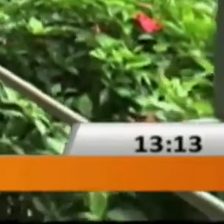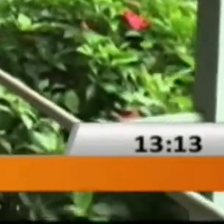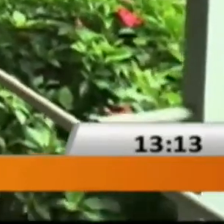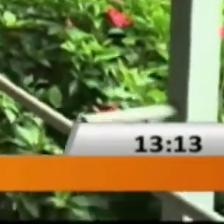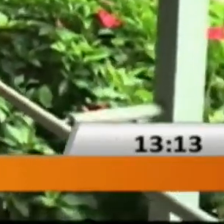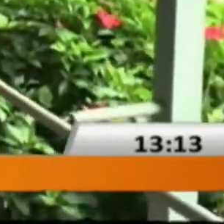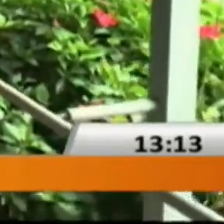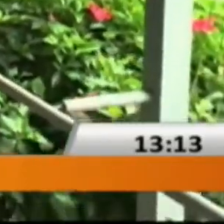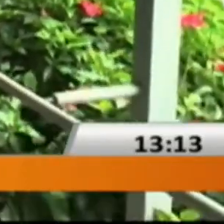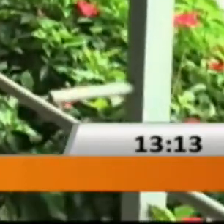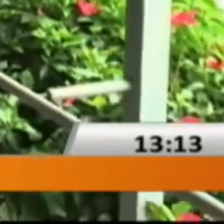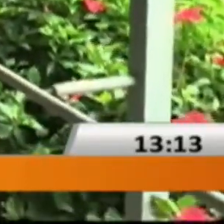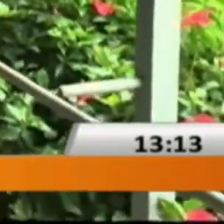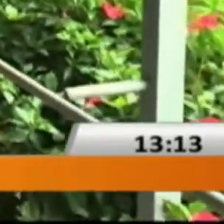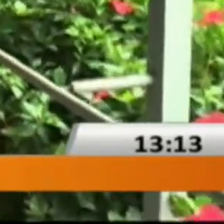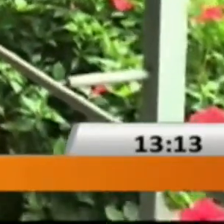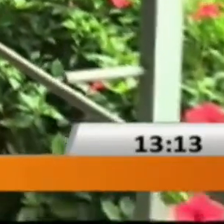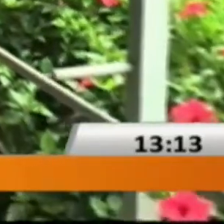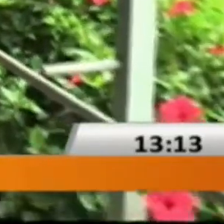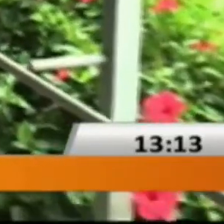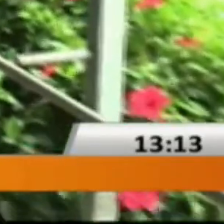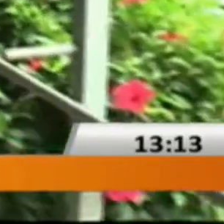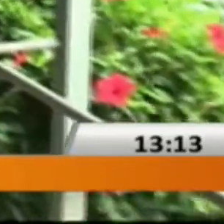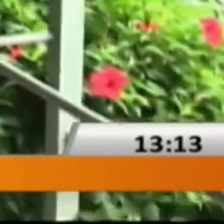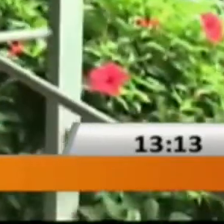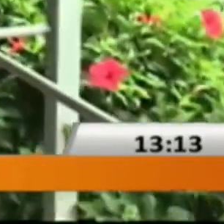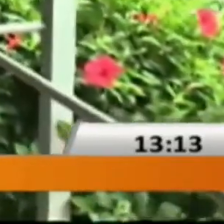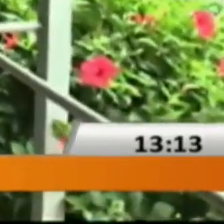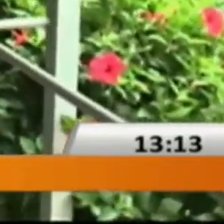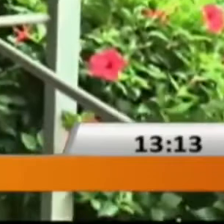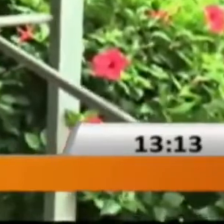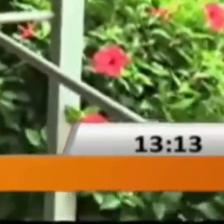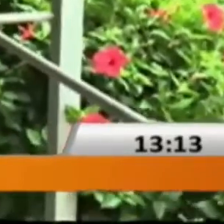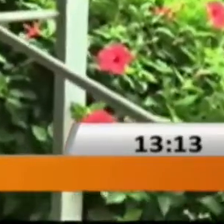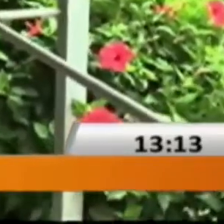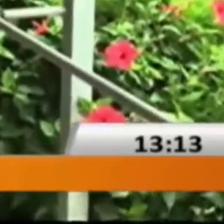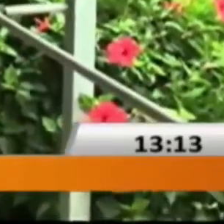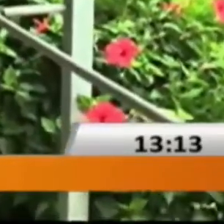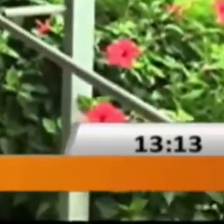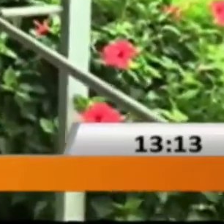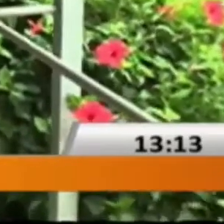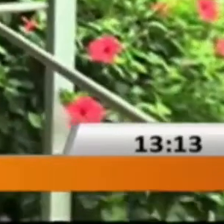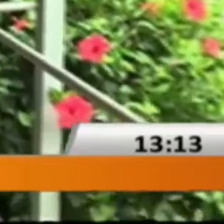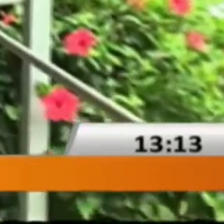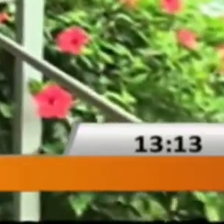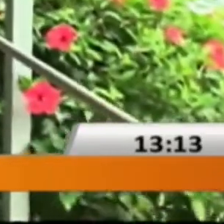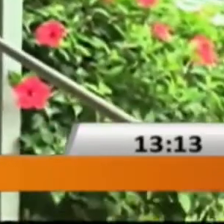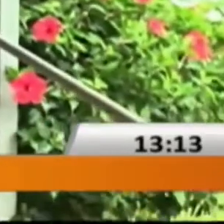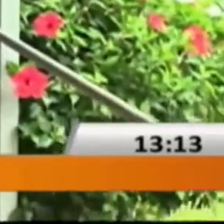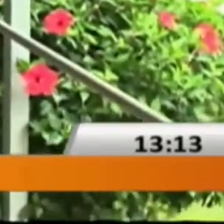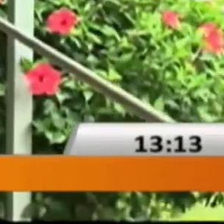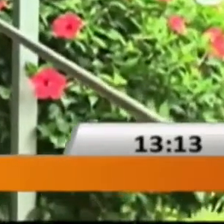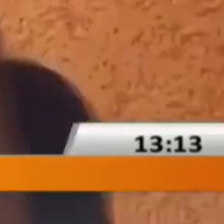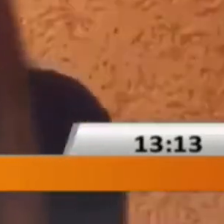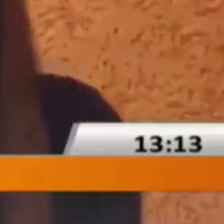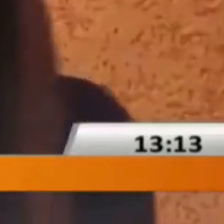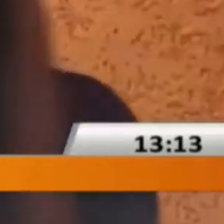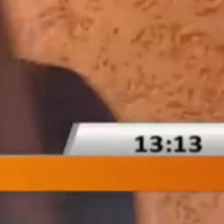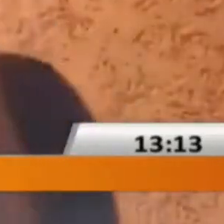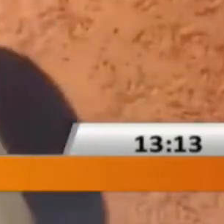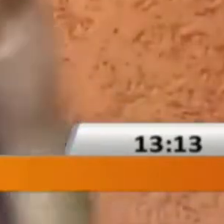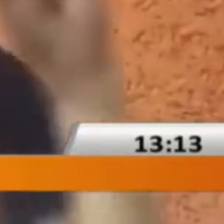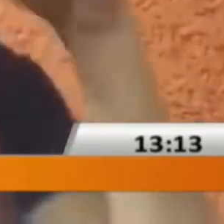com deficiência auditiva na família, pode acessar o perfil @paraouvirbem no Instagram e pedir a sua. Que